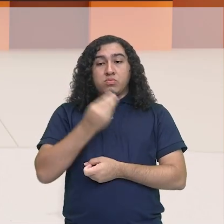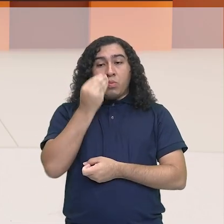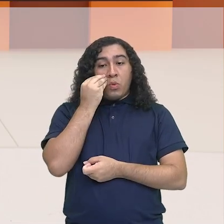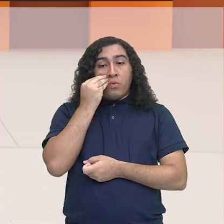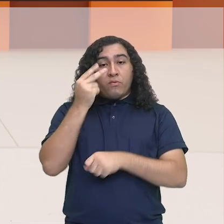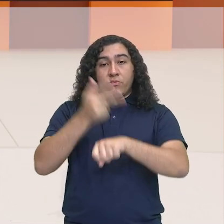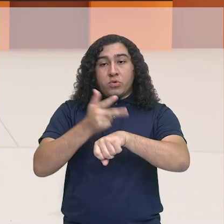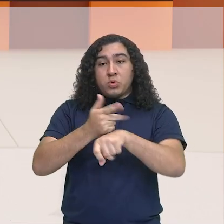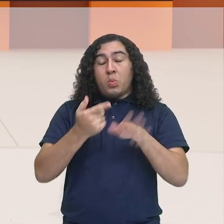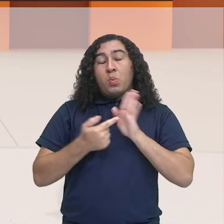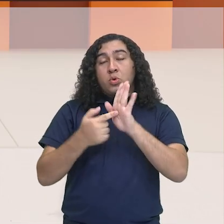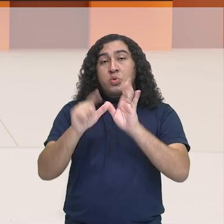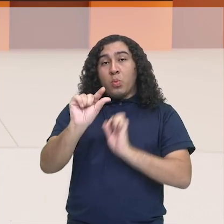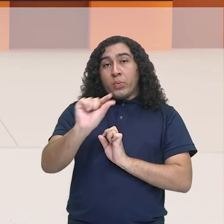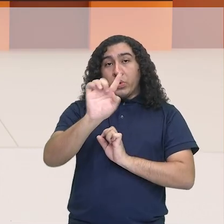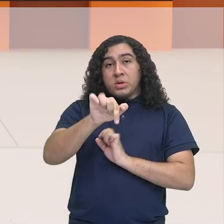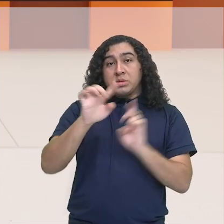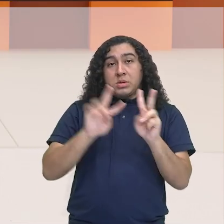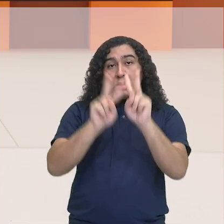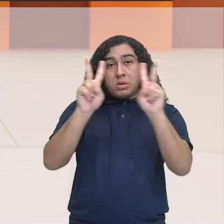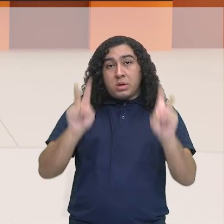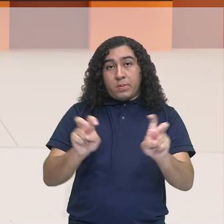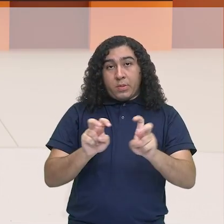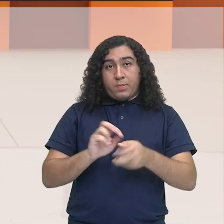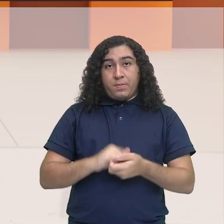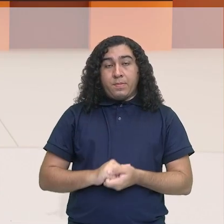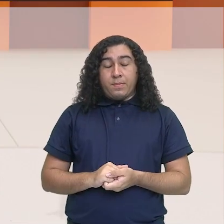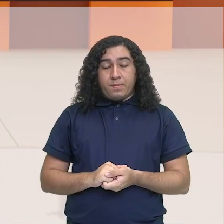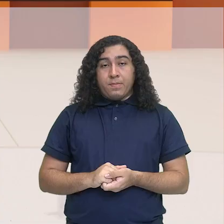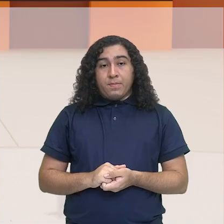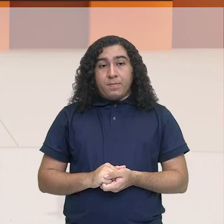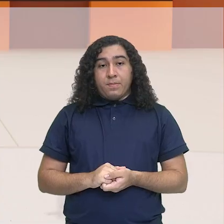vai mostrar um pouco dessa questão aí da